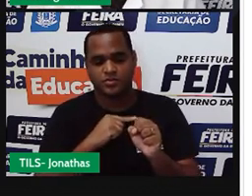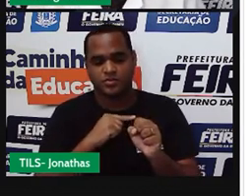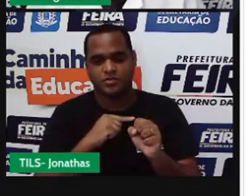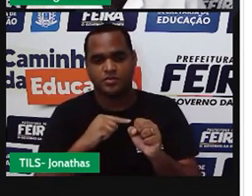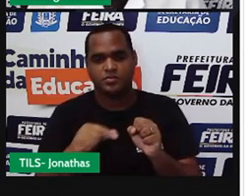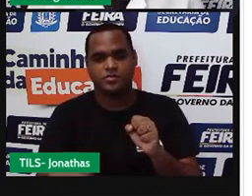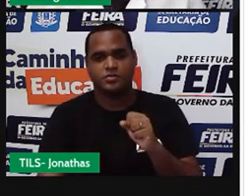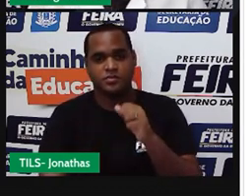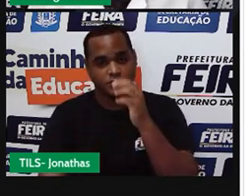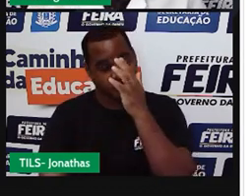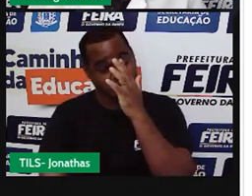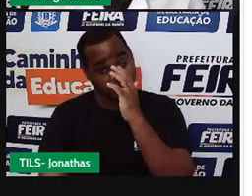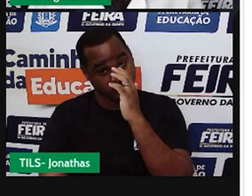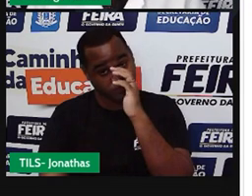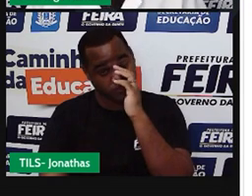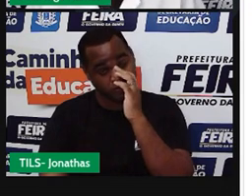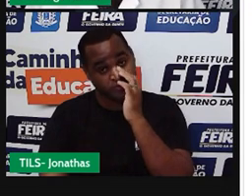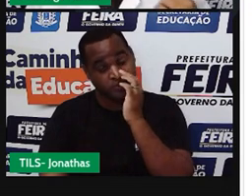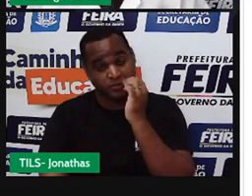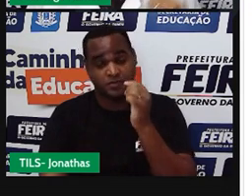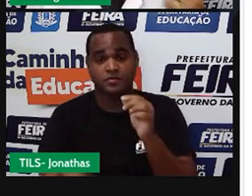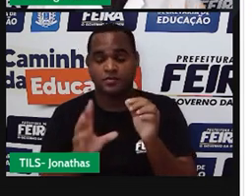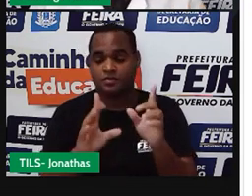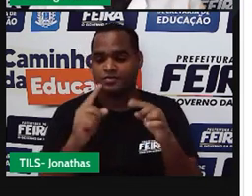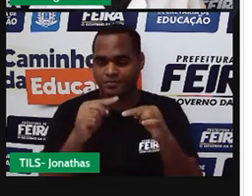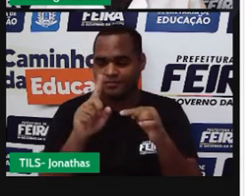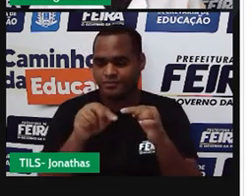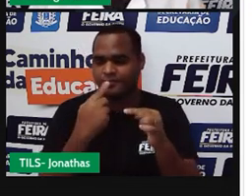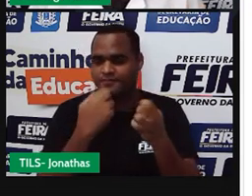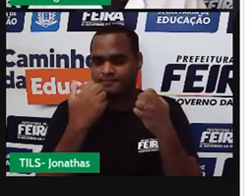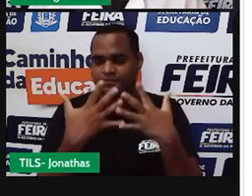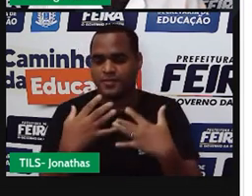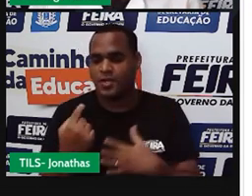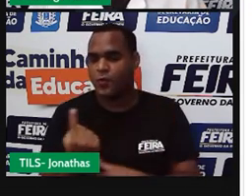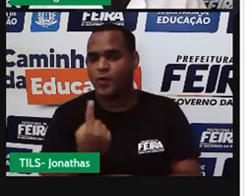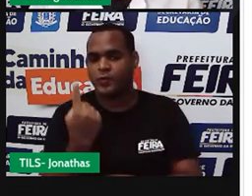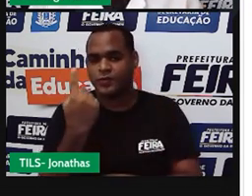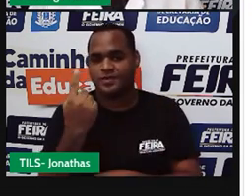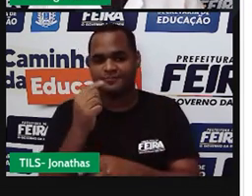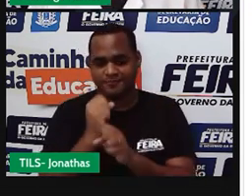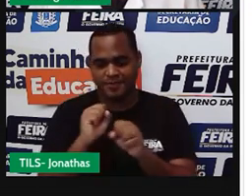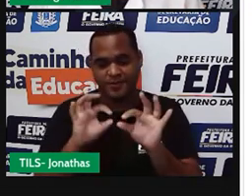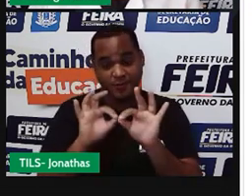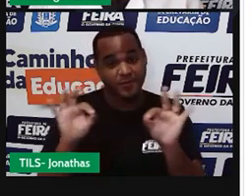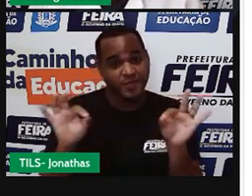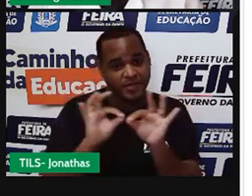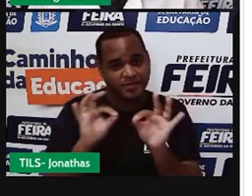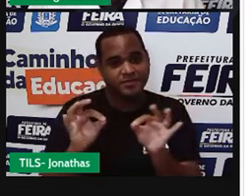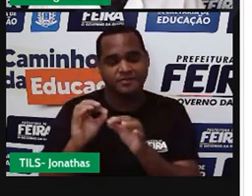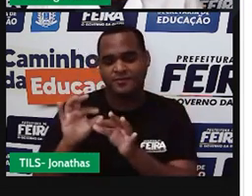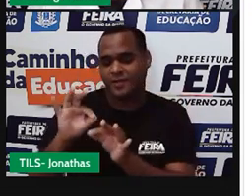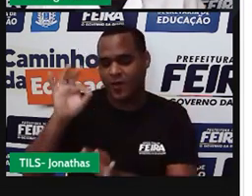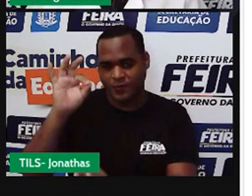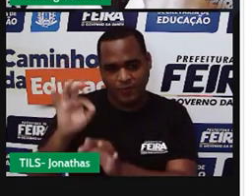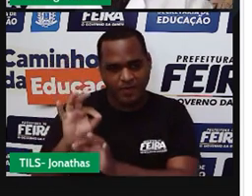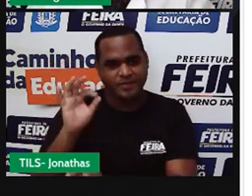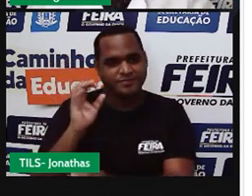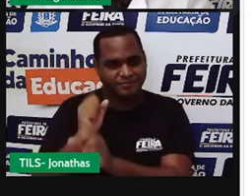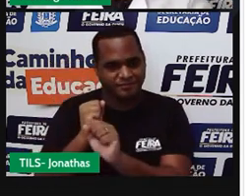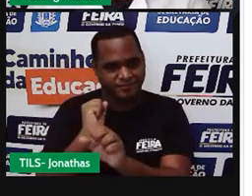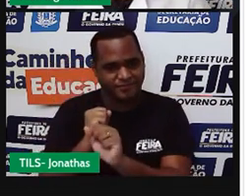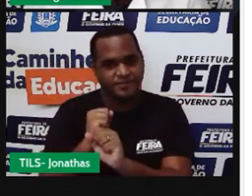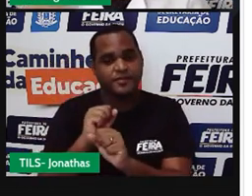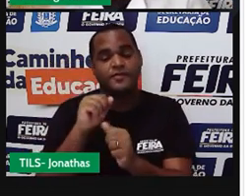multiplicar a medida do comprimento pela medida da altura então é dessa forma sempre não importa